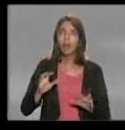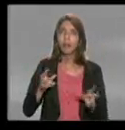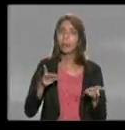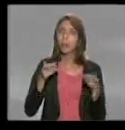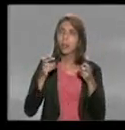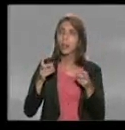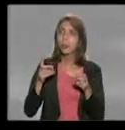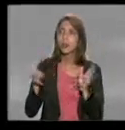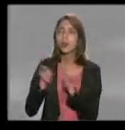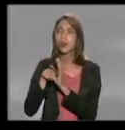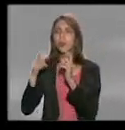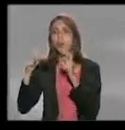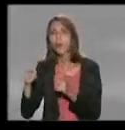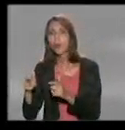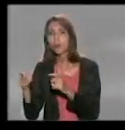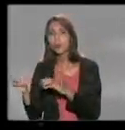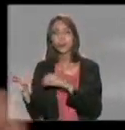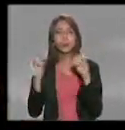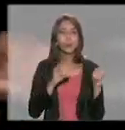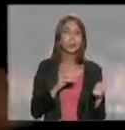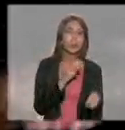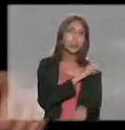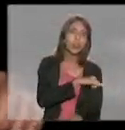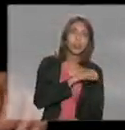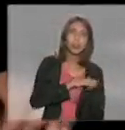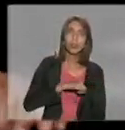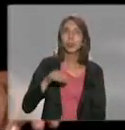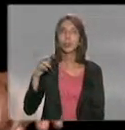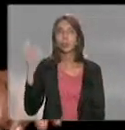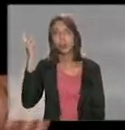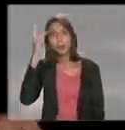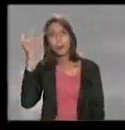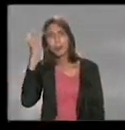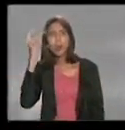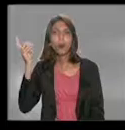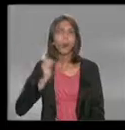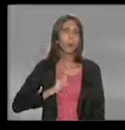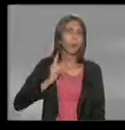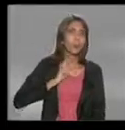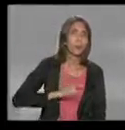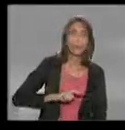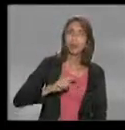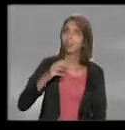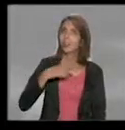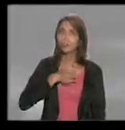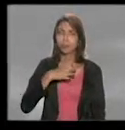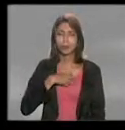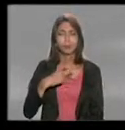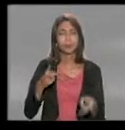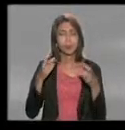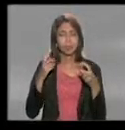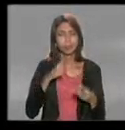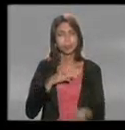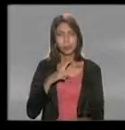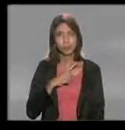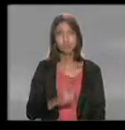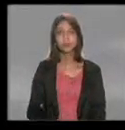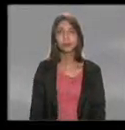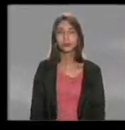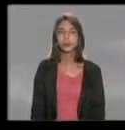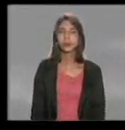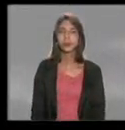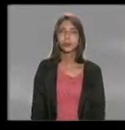isso, dessas miscigenações e dos pontos em que você tem essas estruturas. O próprio Brasil tem esse tipo de situação, né? E